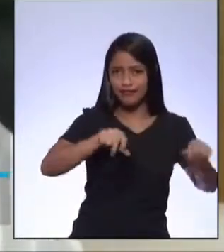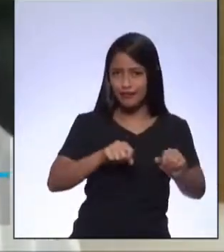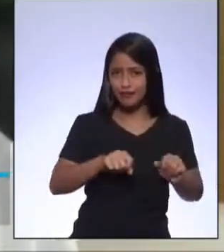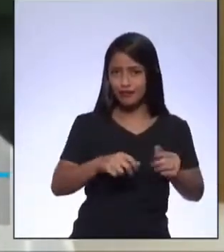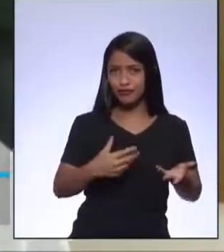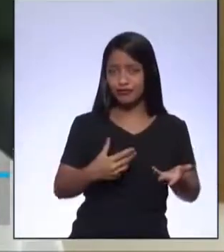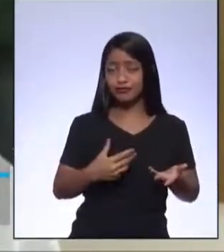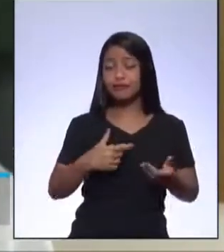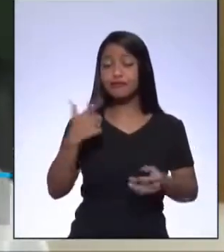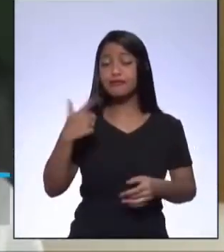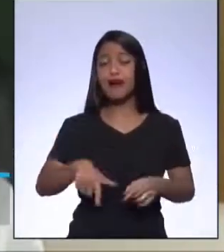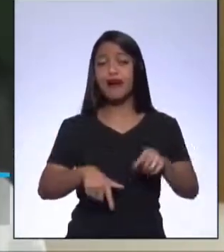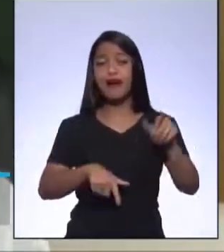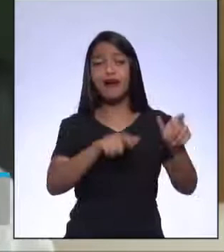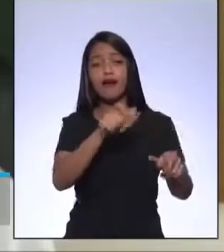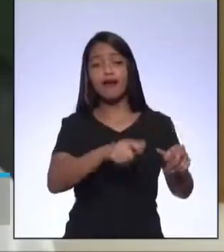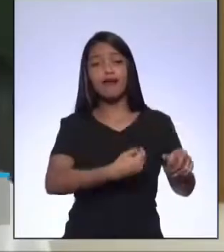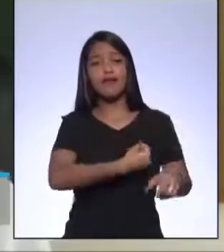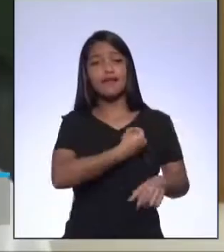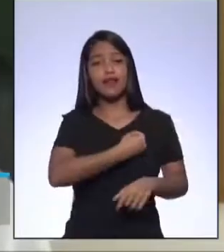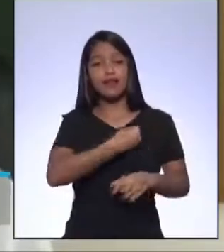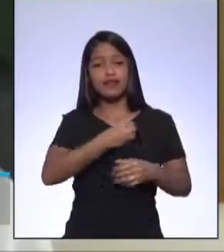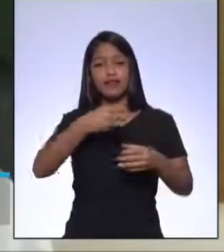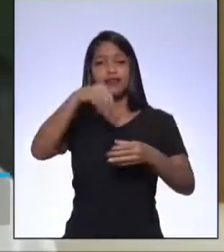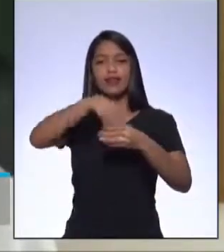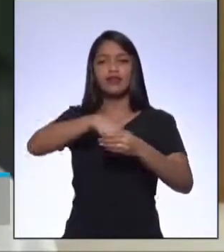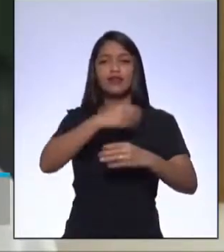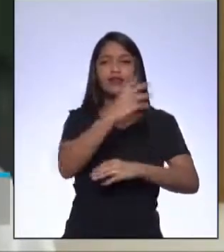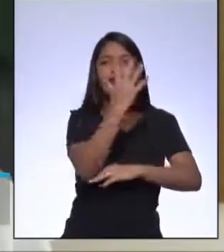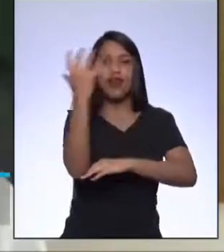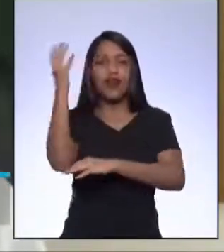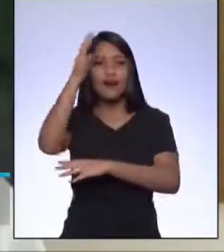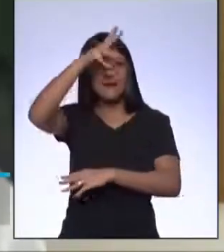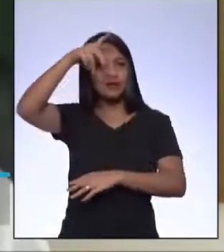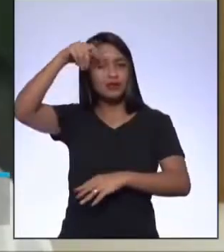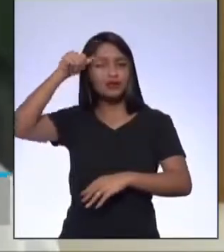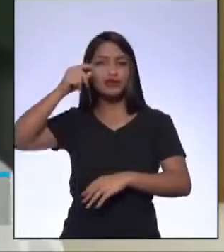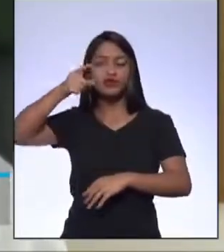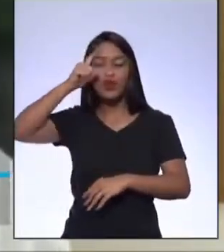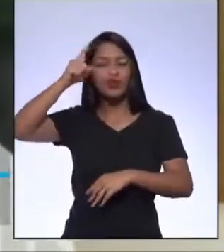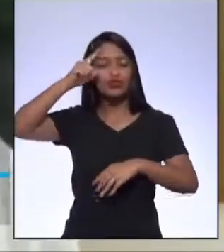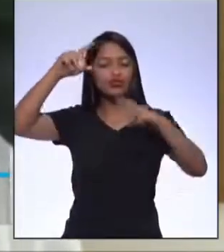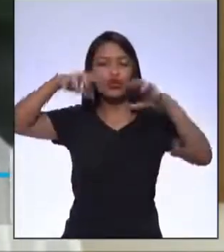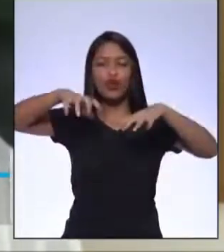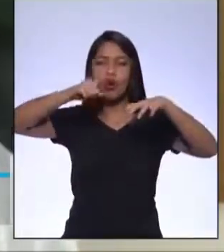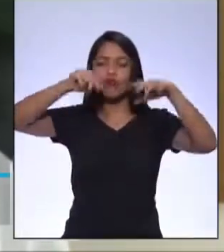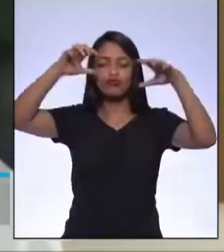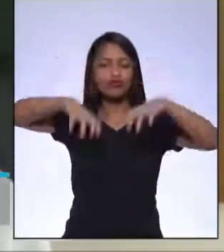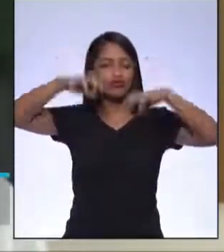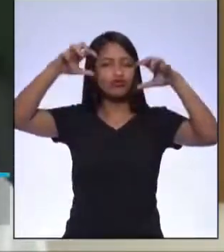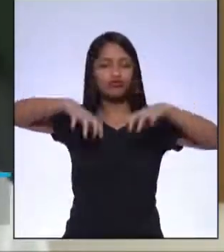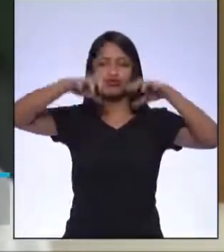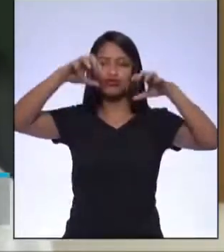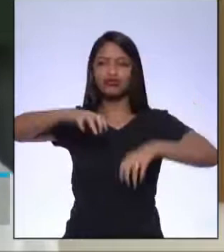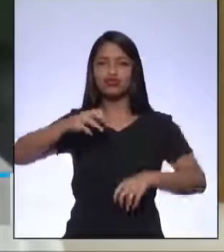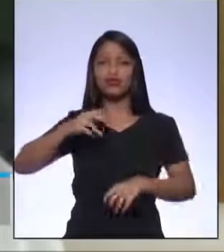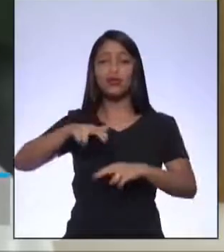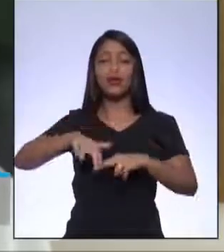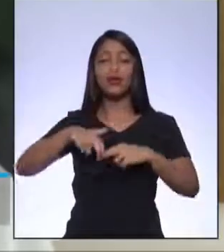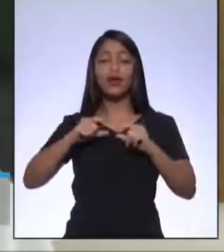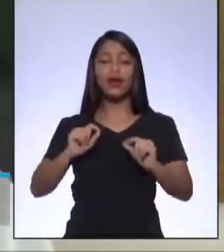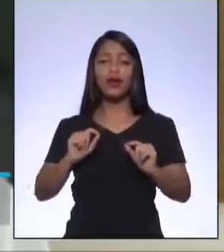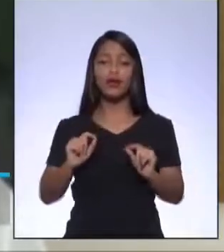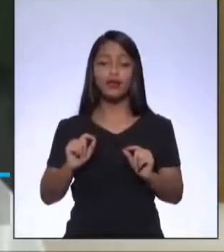ser vivo que vive, por exemplo, numa floresta amazônica, que chove todo dia, etc., tal, até por conta da